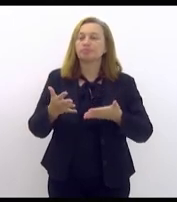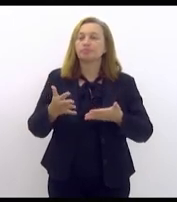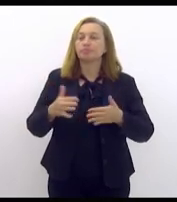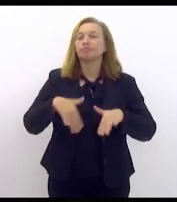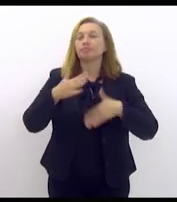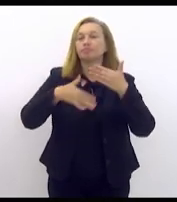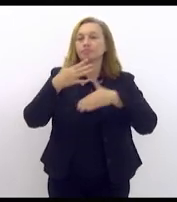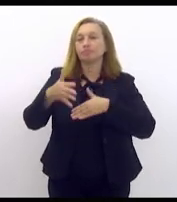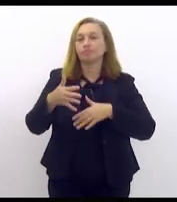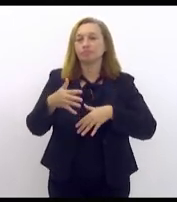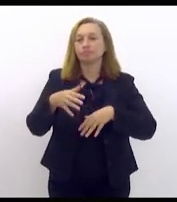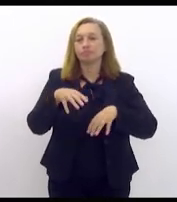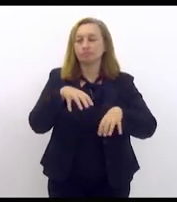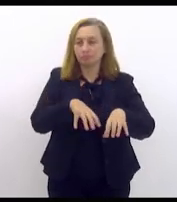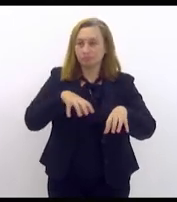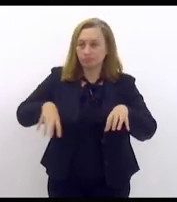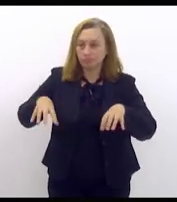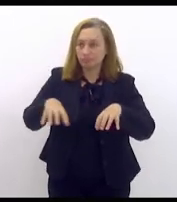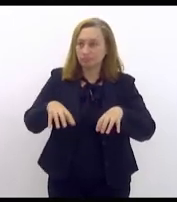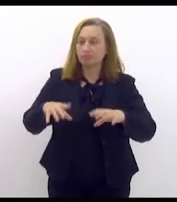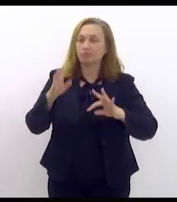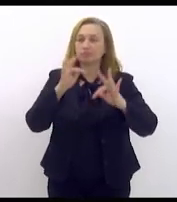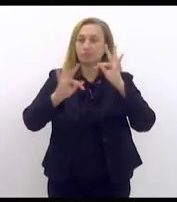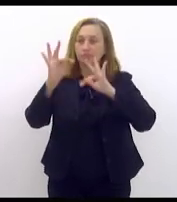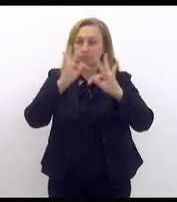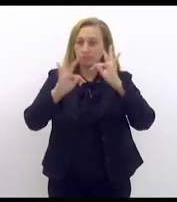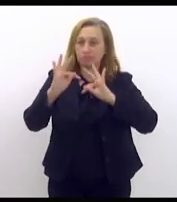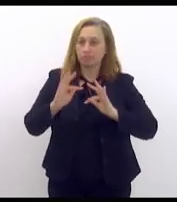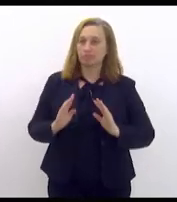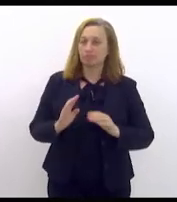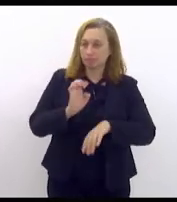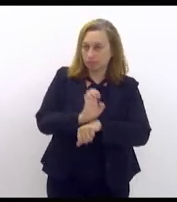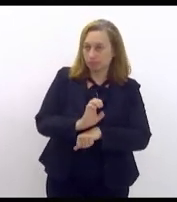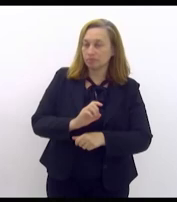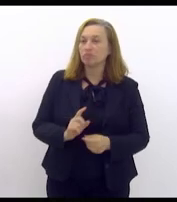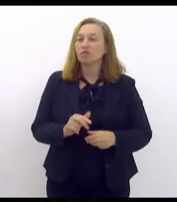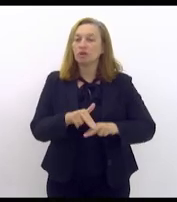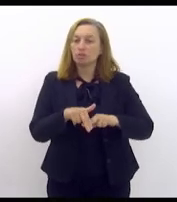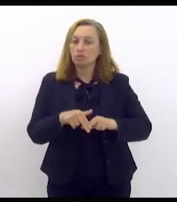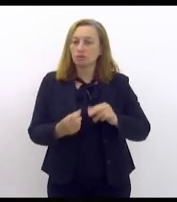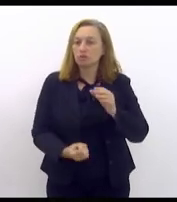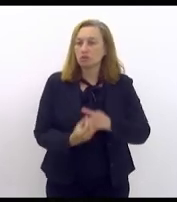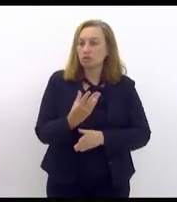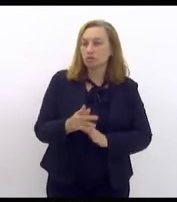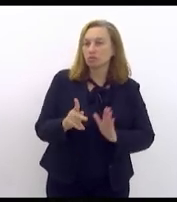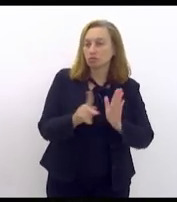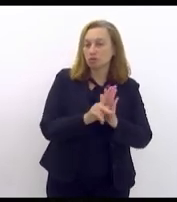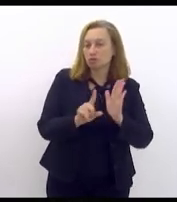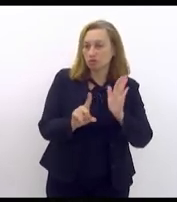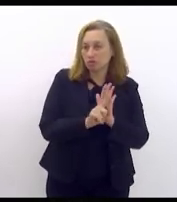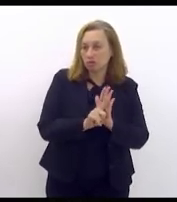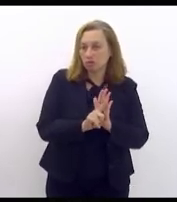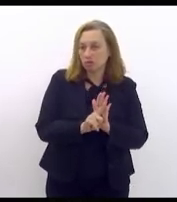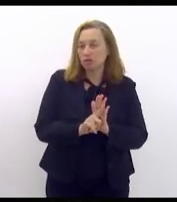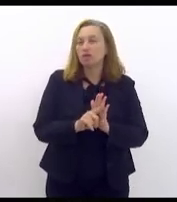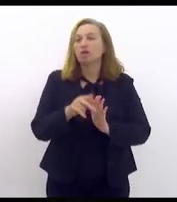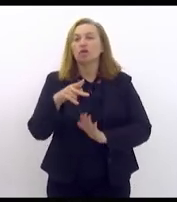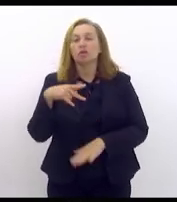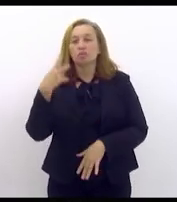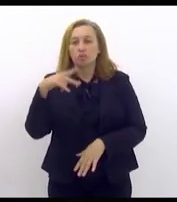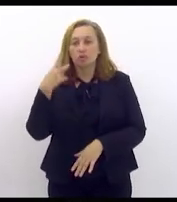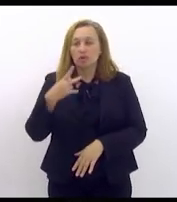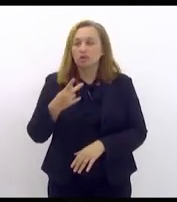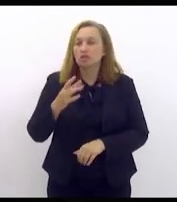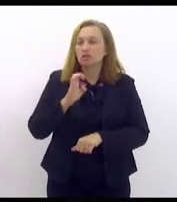a cooperação tecnológica em nosso estado. Por isso, eu protocolei um projeto de lei que dispõe sobre a política estadual